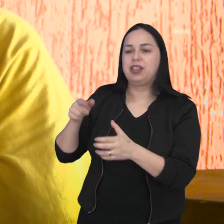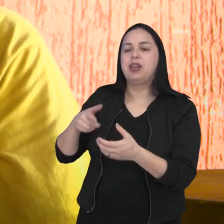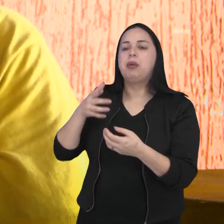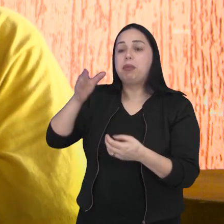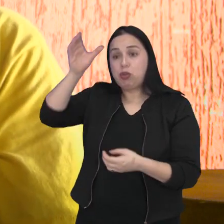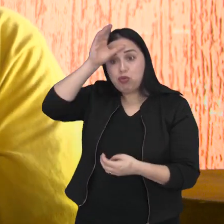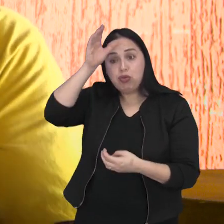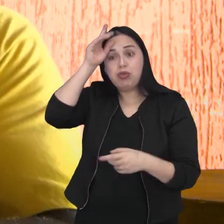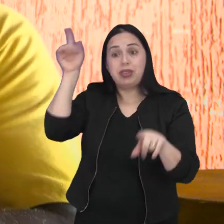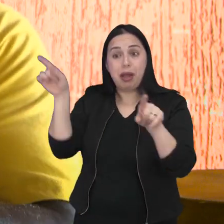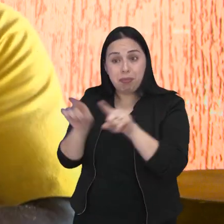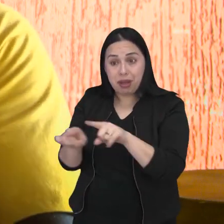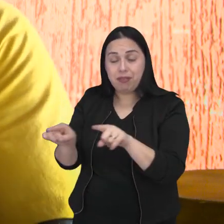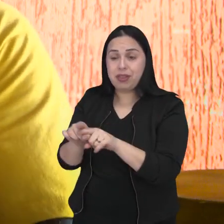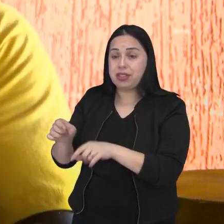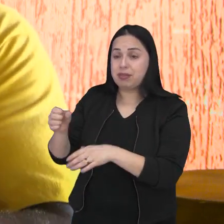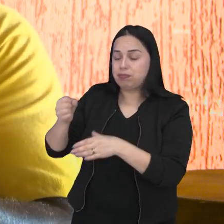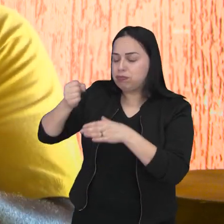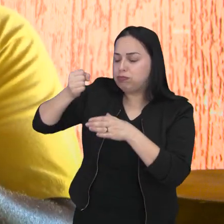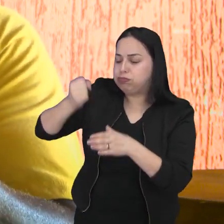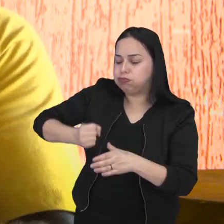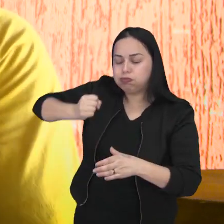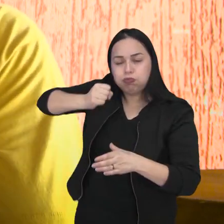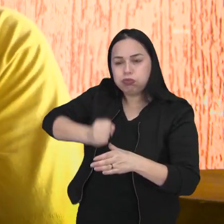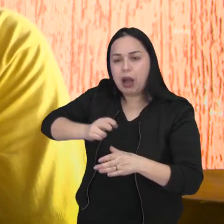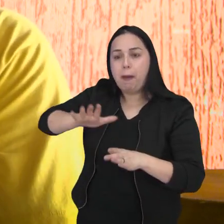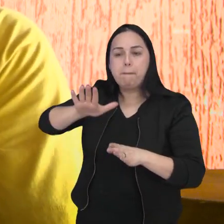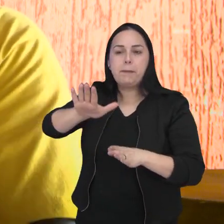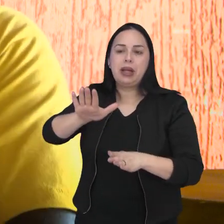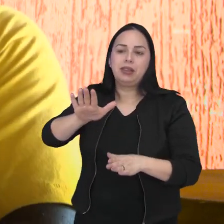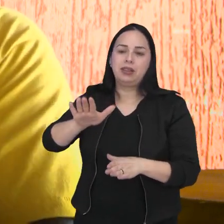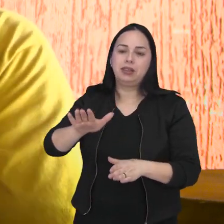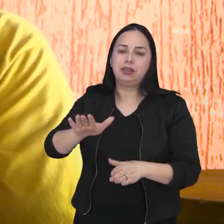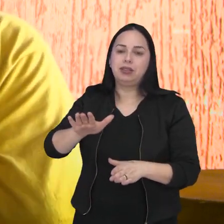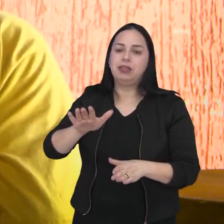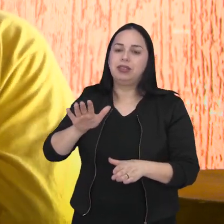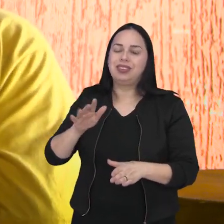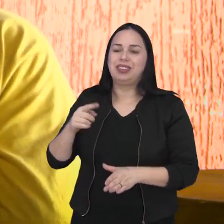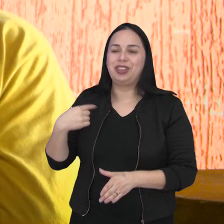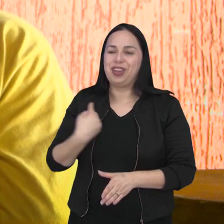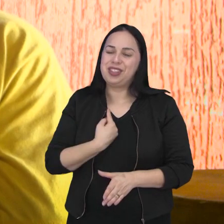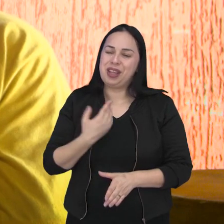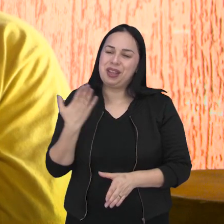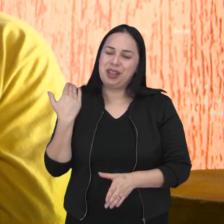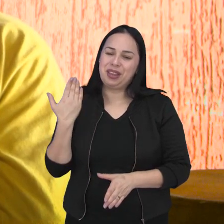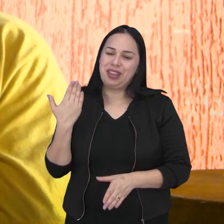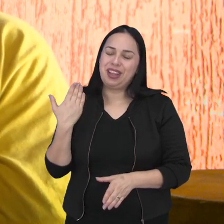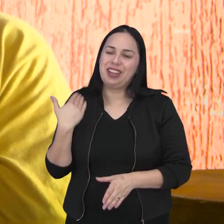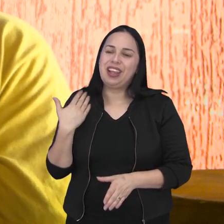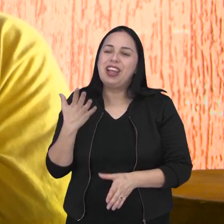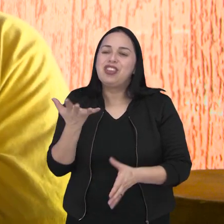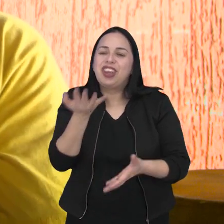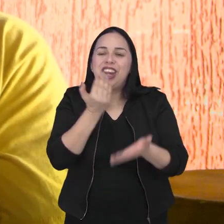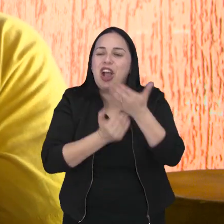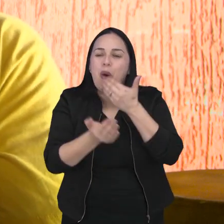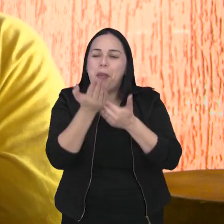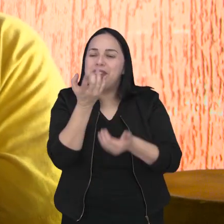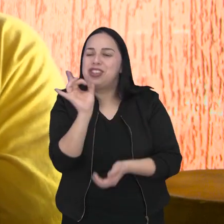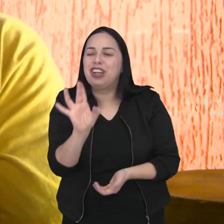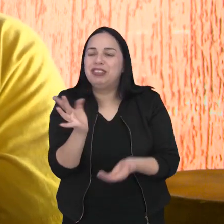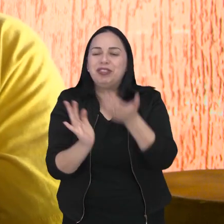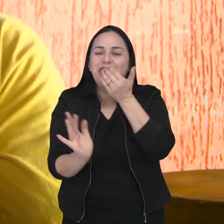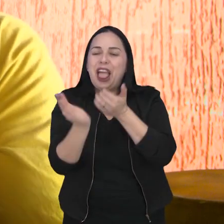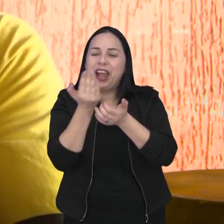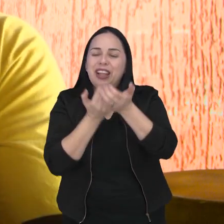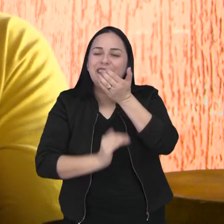avós, minha mãe, meus tios faziam paçoca. Mas aí, a gente, era um negócio da gente quando